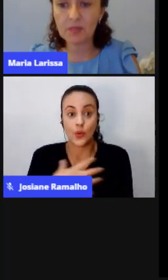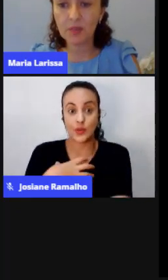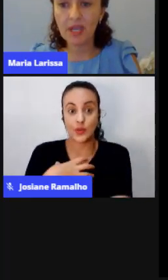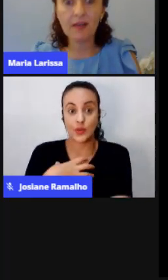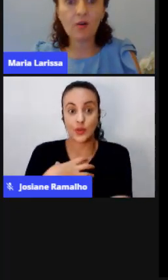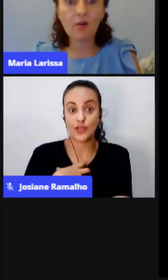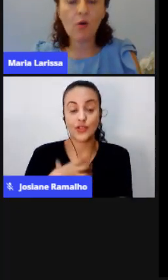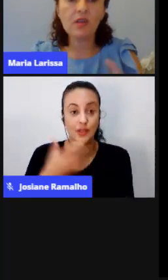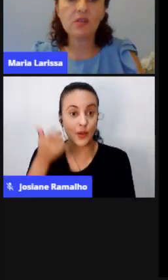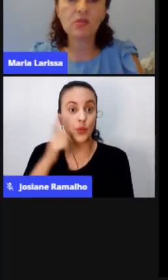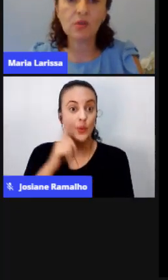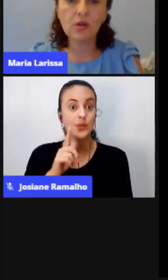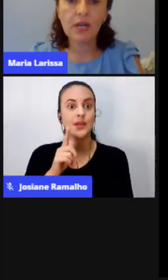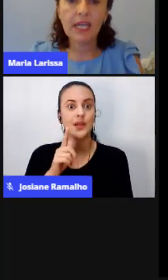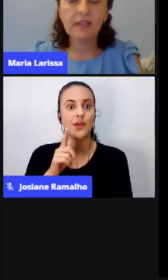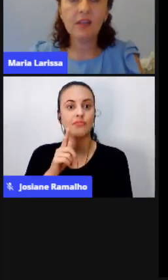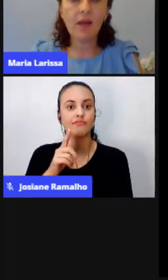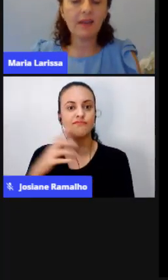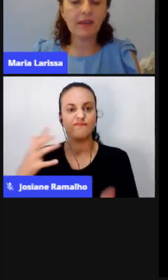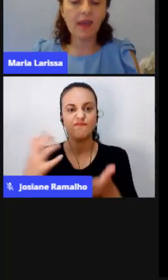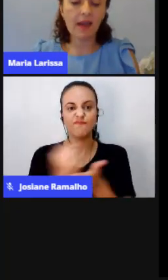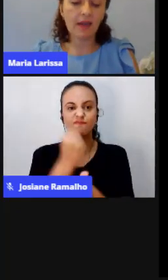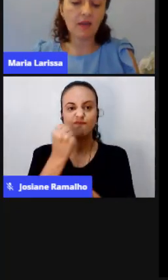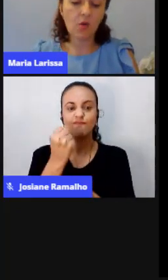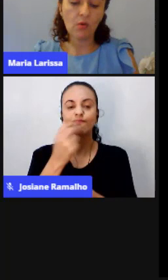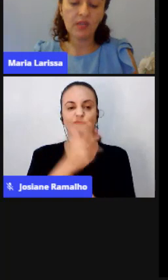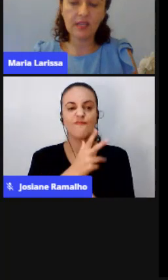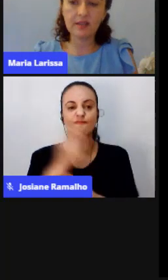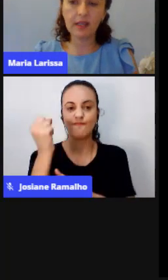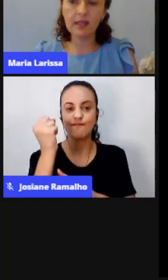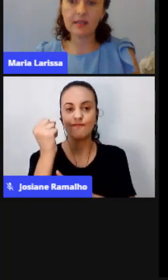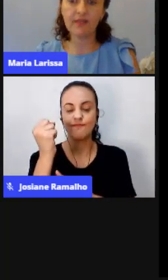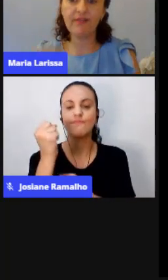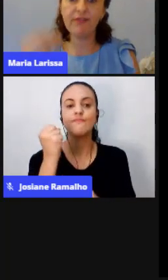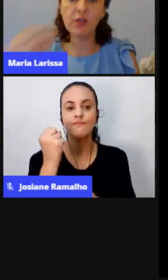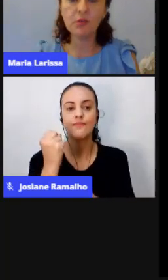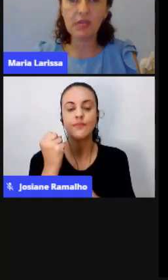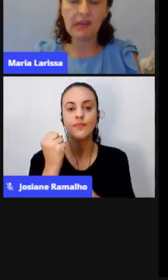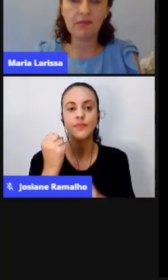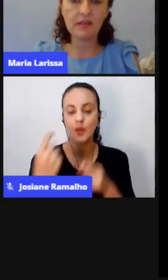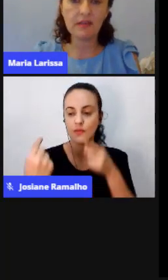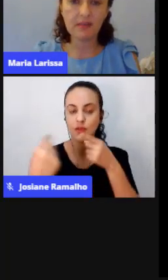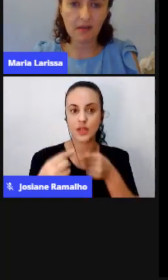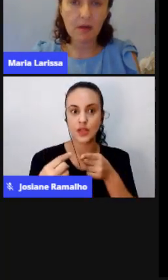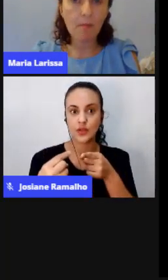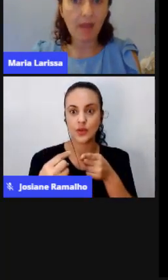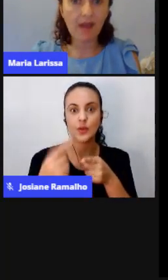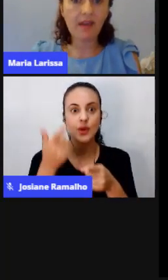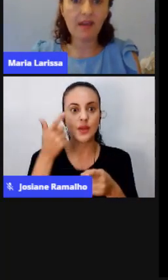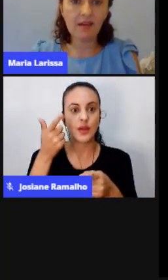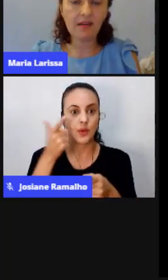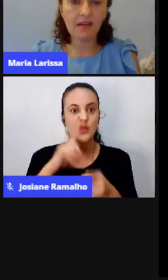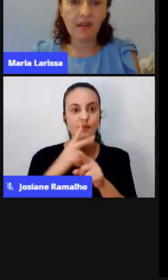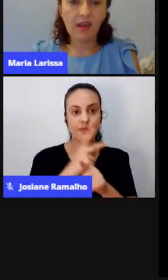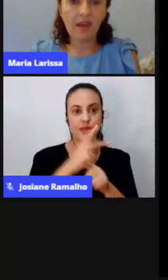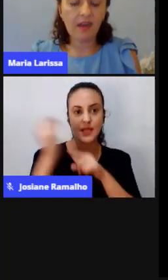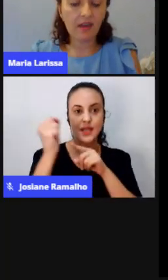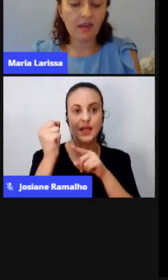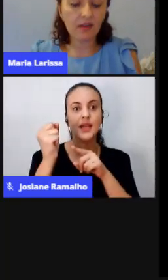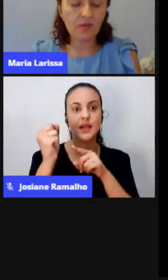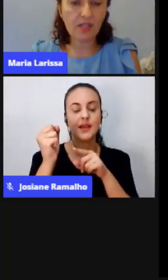não é mesmo? Ele conquistou, então aquela conquista, aquele desafio que ele venceu, para